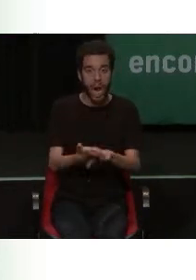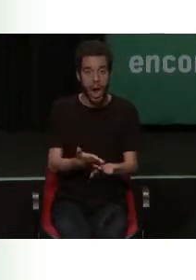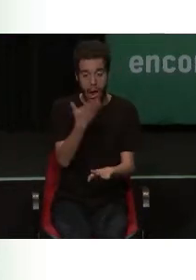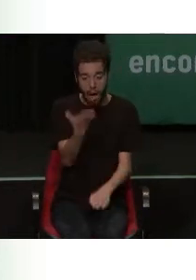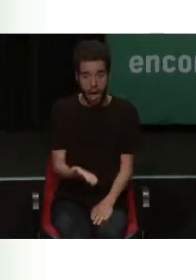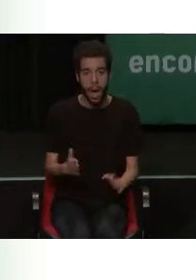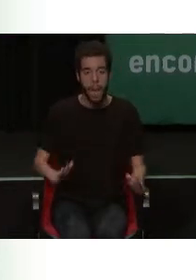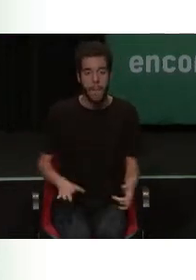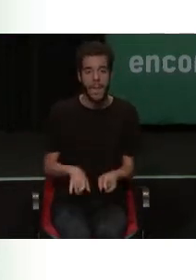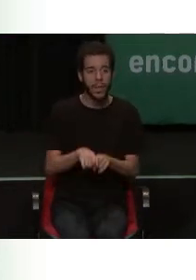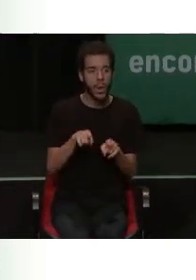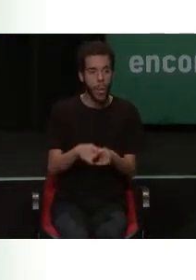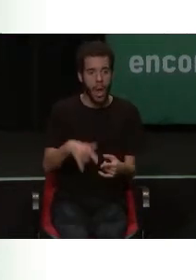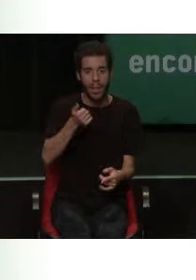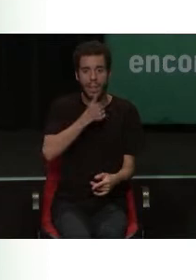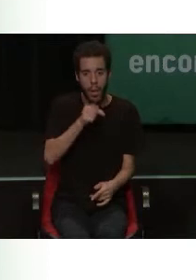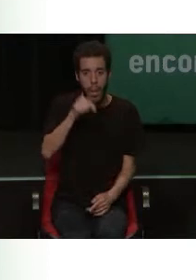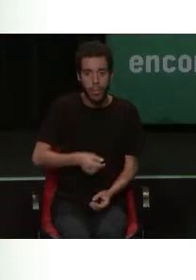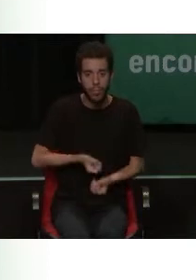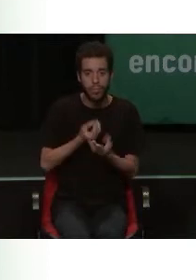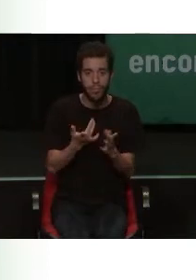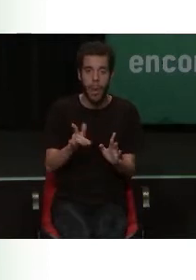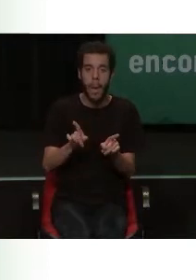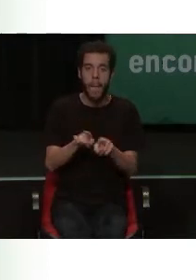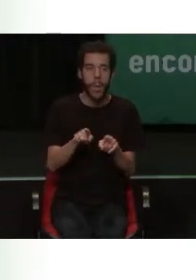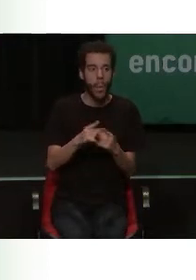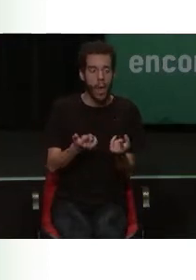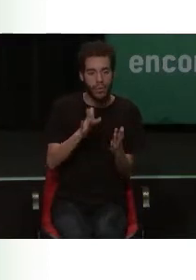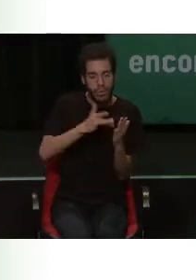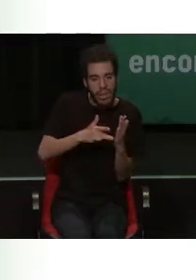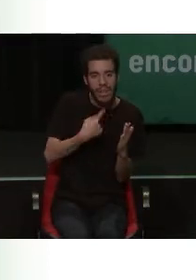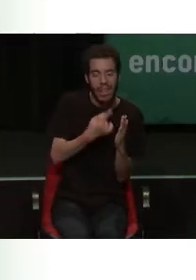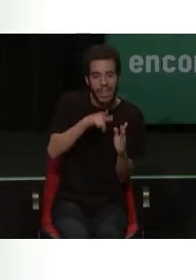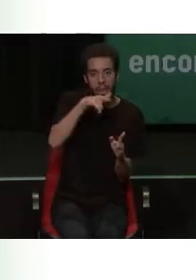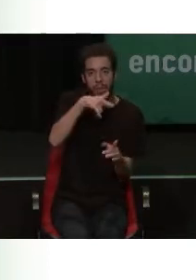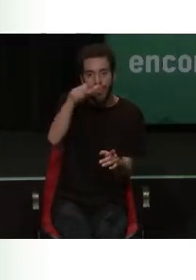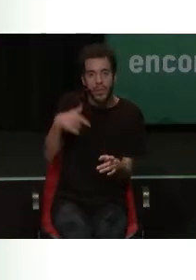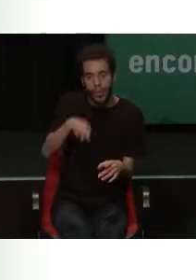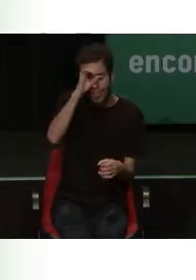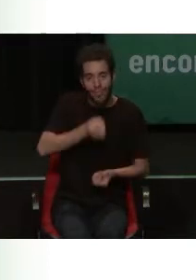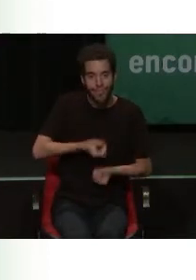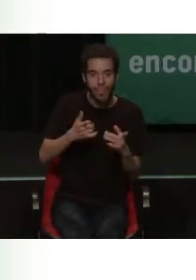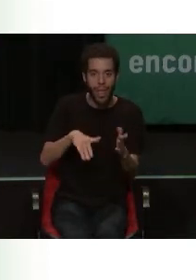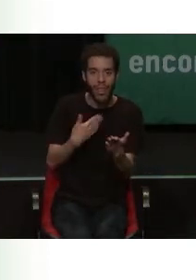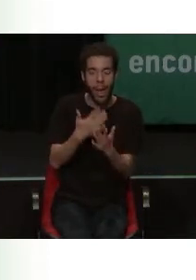impulsividade contrariava totalmente aquilo que nós temos visto na literatura, que é pessoas mais impulsivas envolvem-se mais em comportamentos de